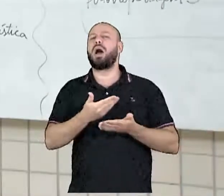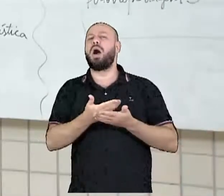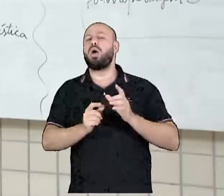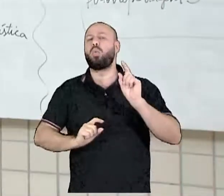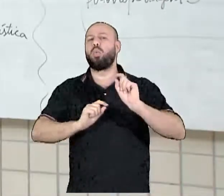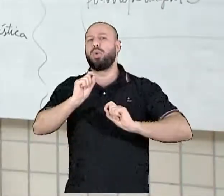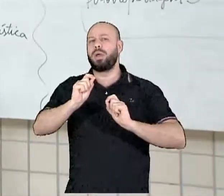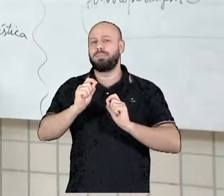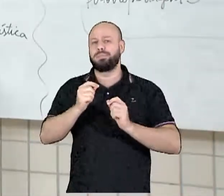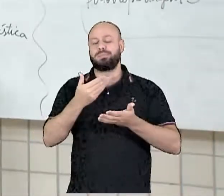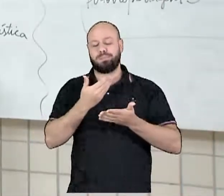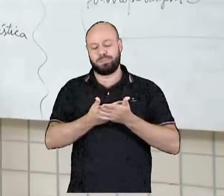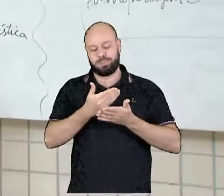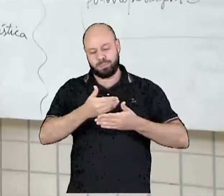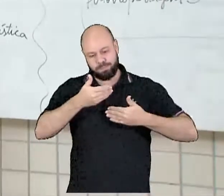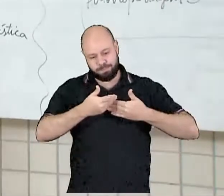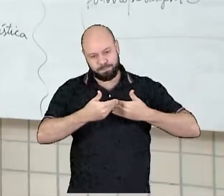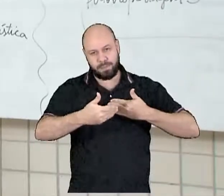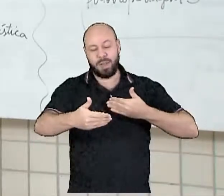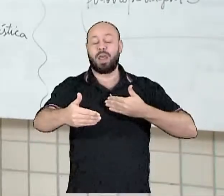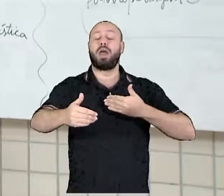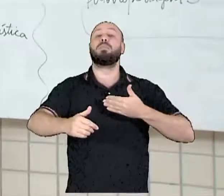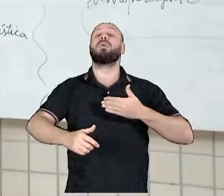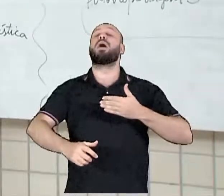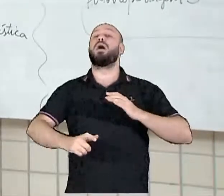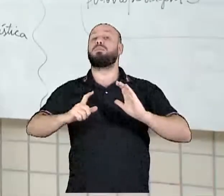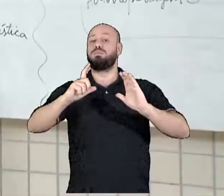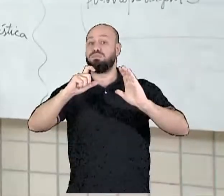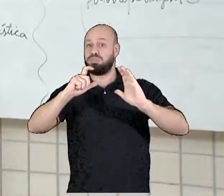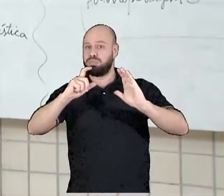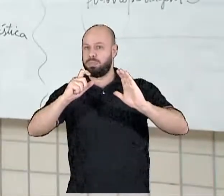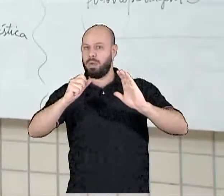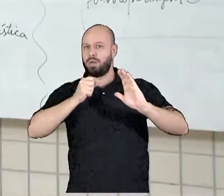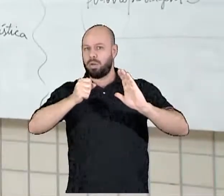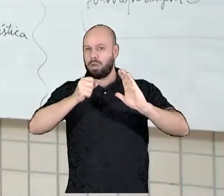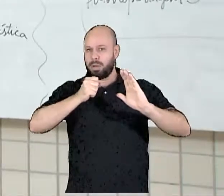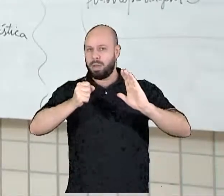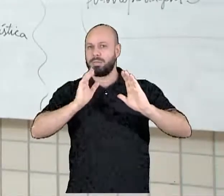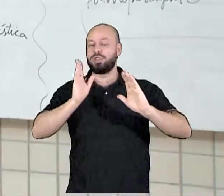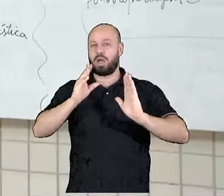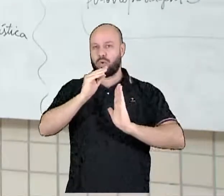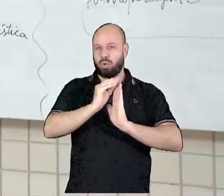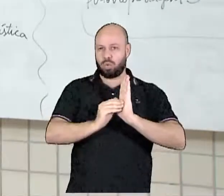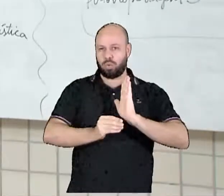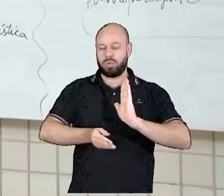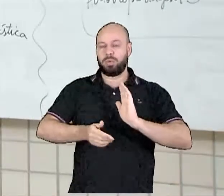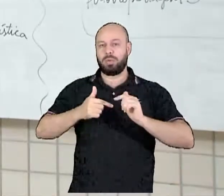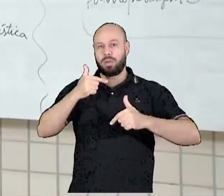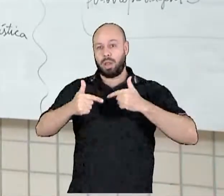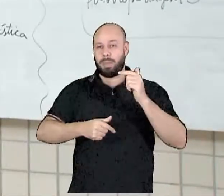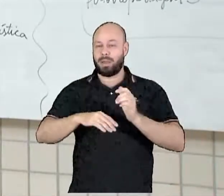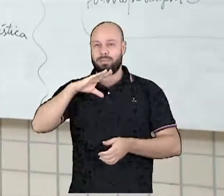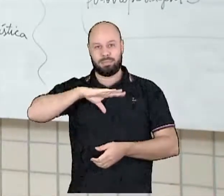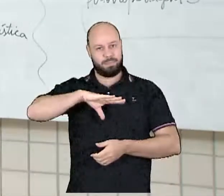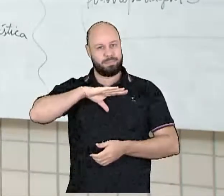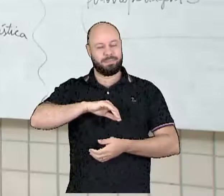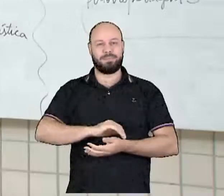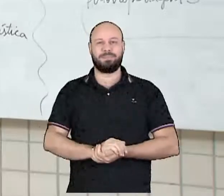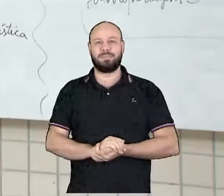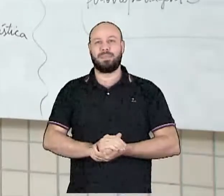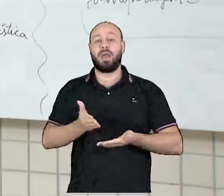continuar estudando sobre fotoreportagem. Vocês viram que foi o conteúdo trabalhado em língua portuguesa.